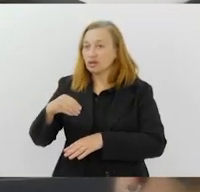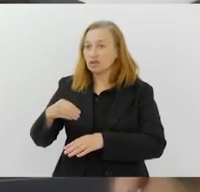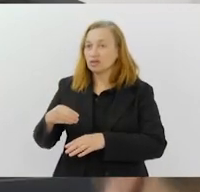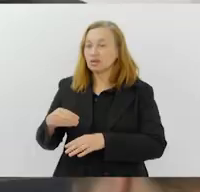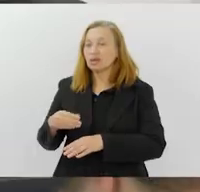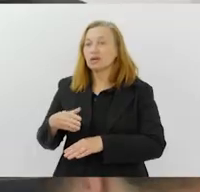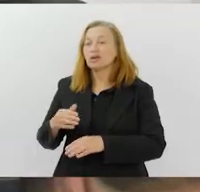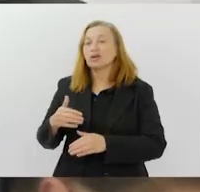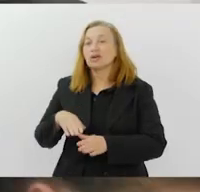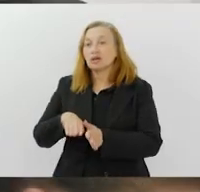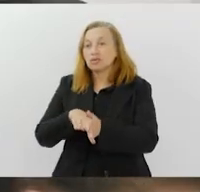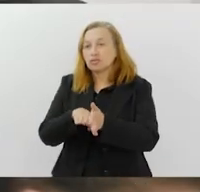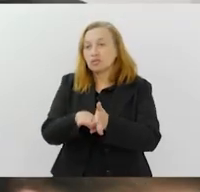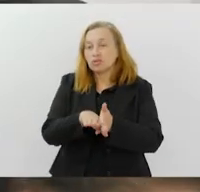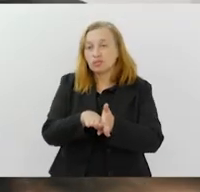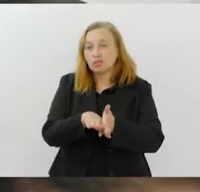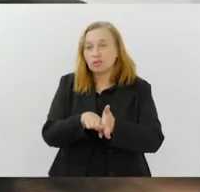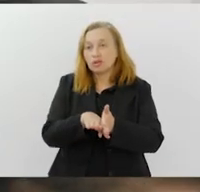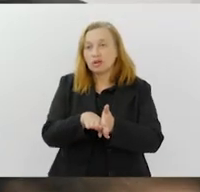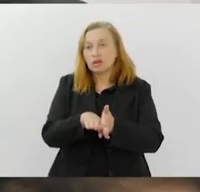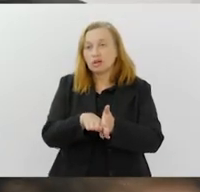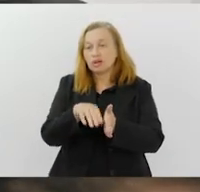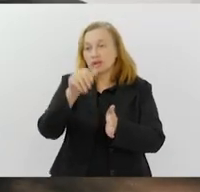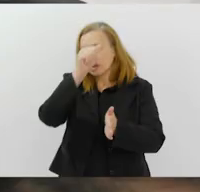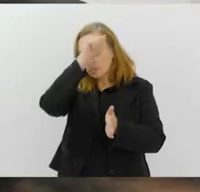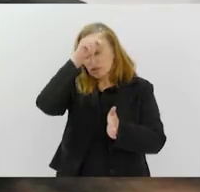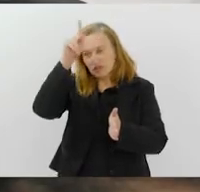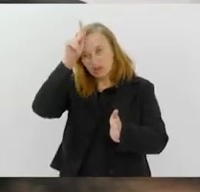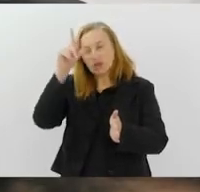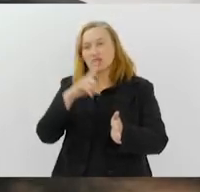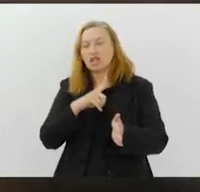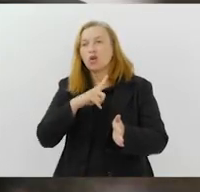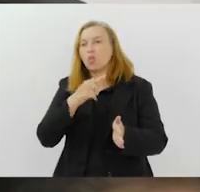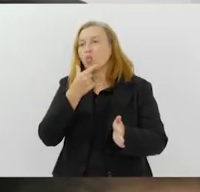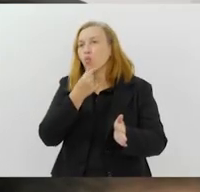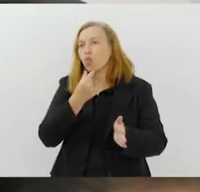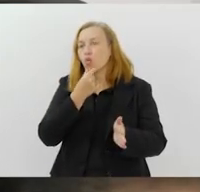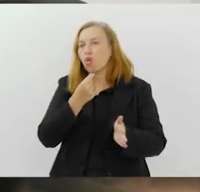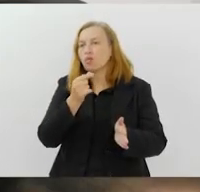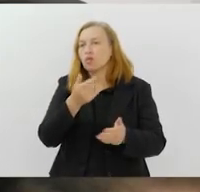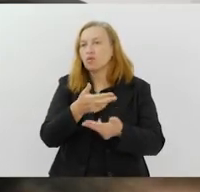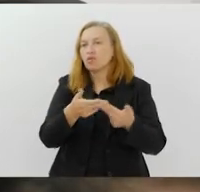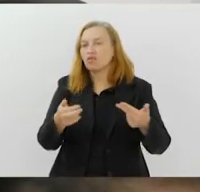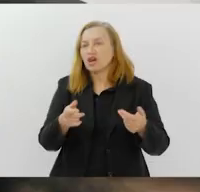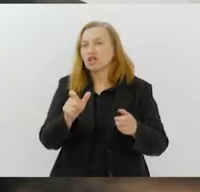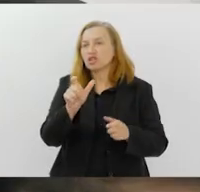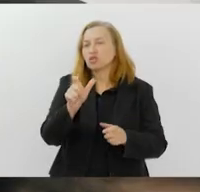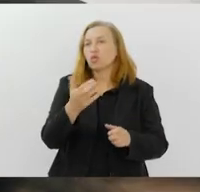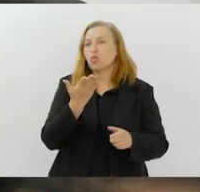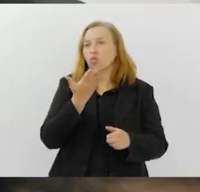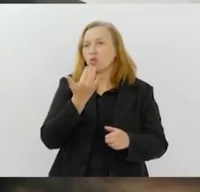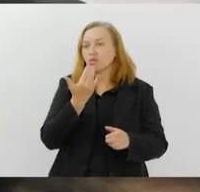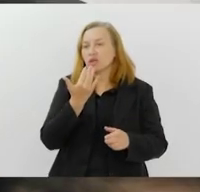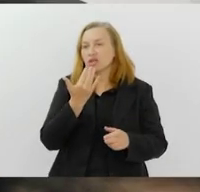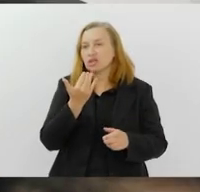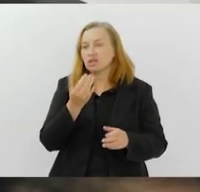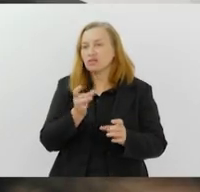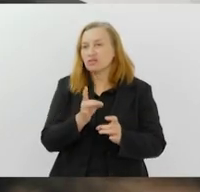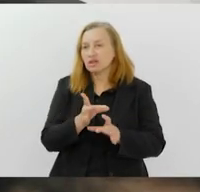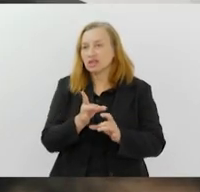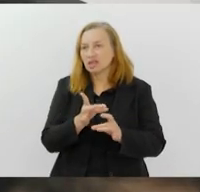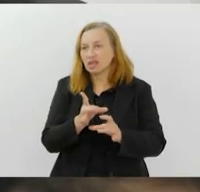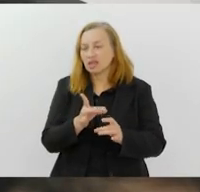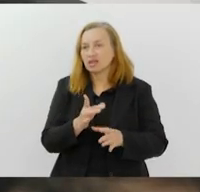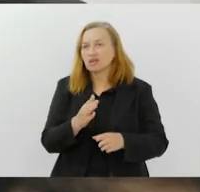tinha um rapaz com várias quentinhas na mão parada